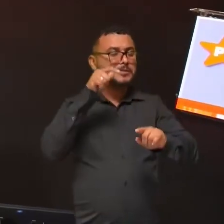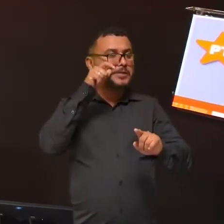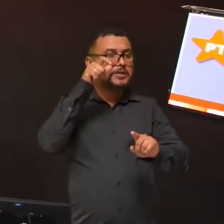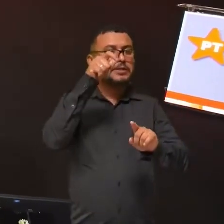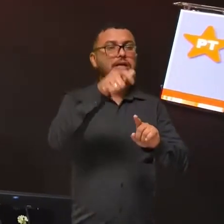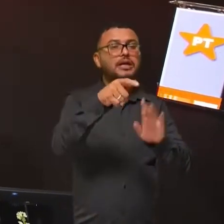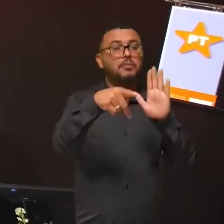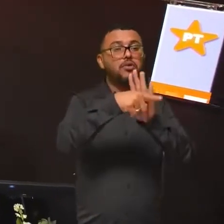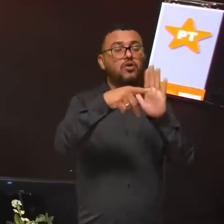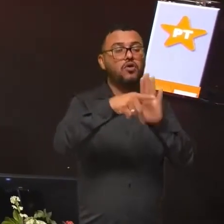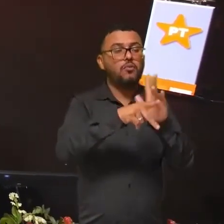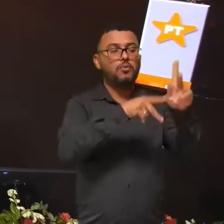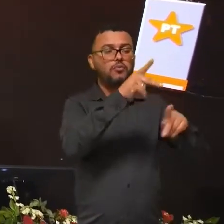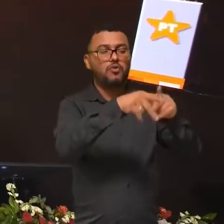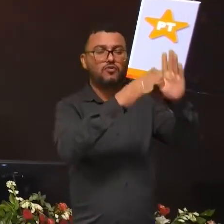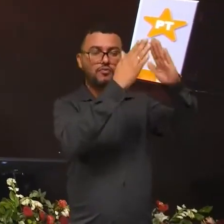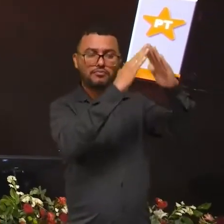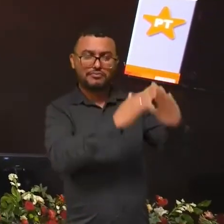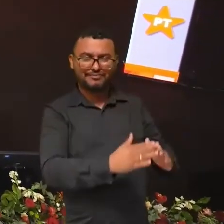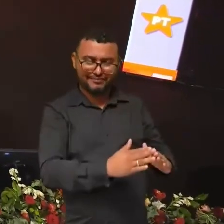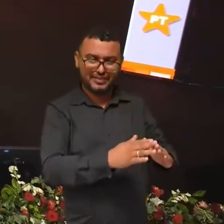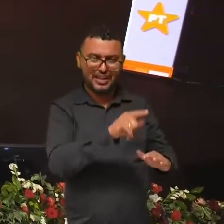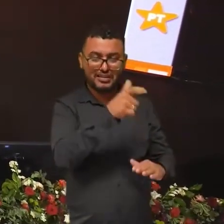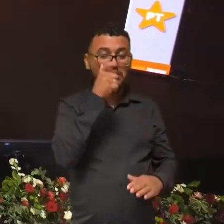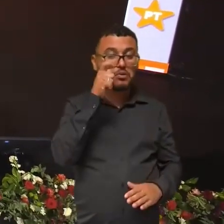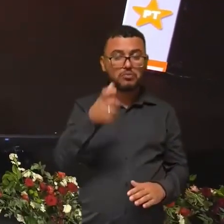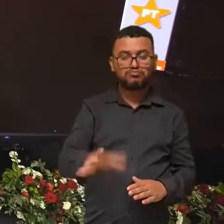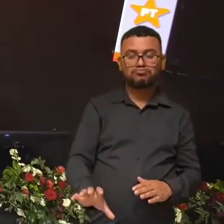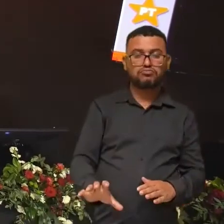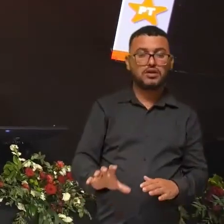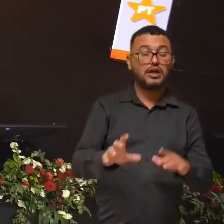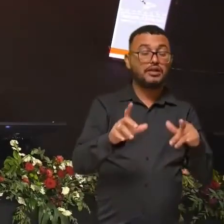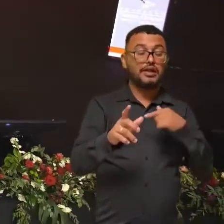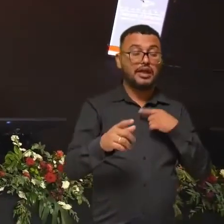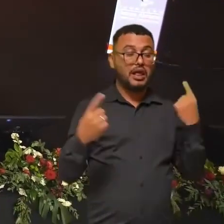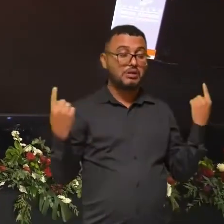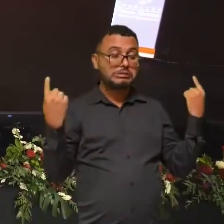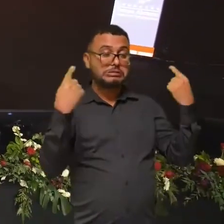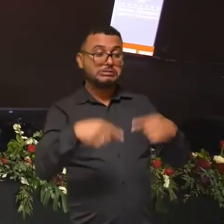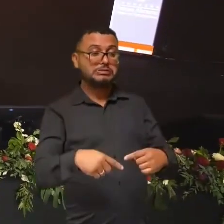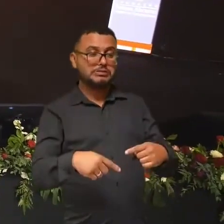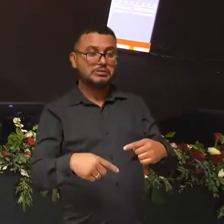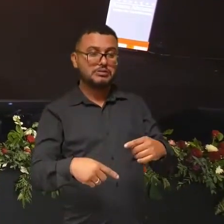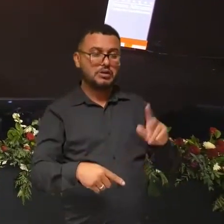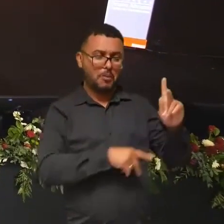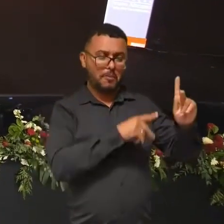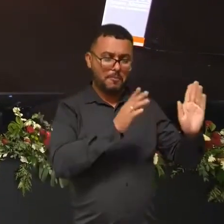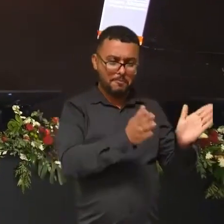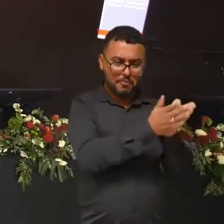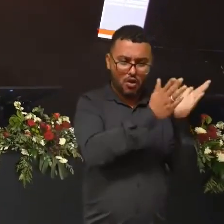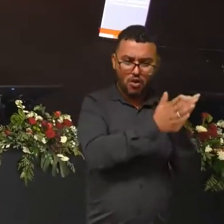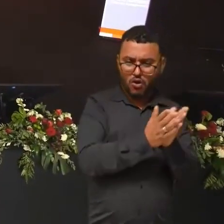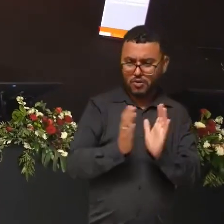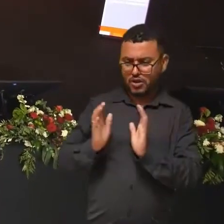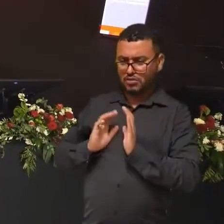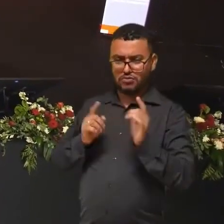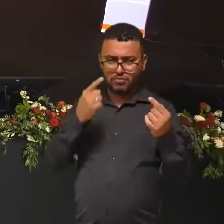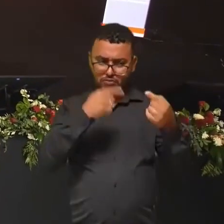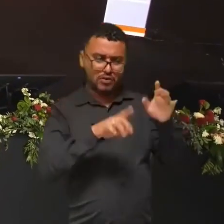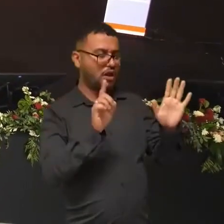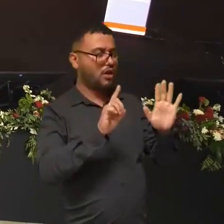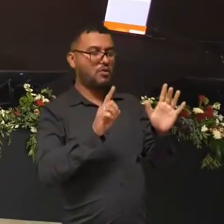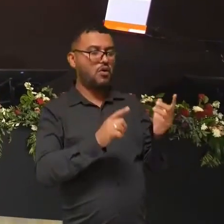periférica. A pesquisa mostra confronto não entre pobres e ricos, entre capital e trabalho ou